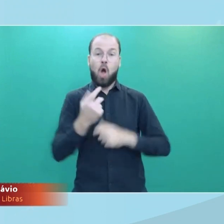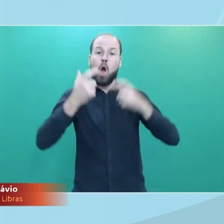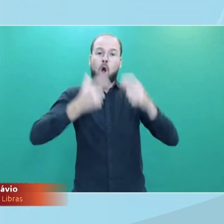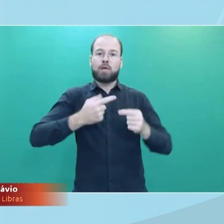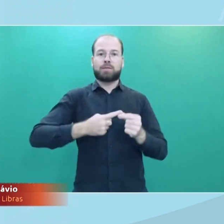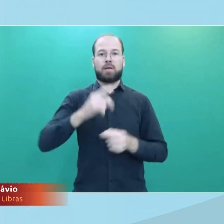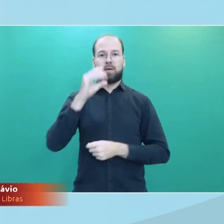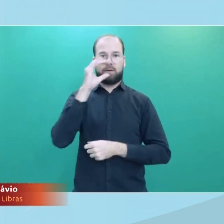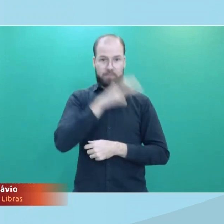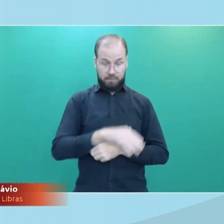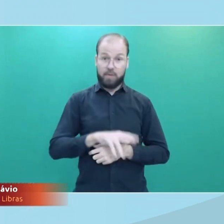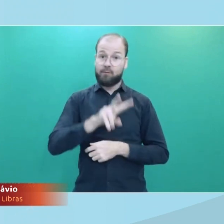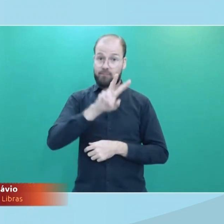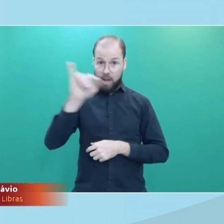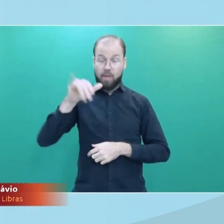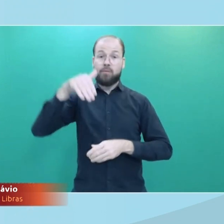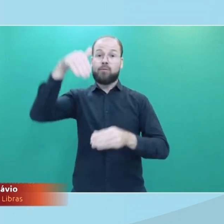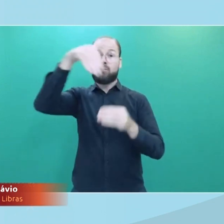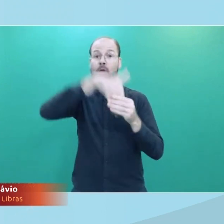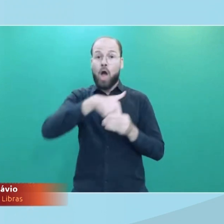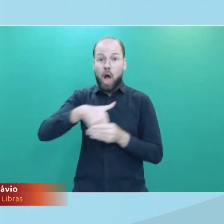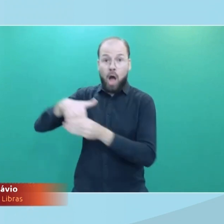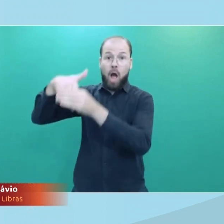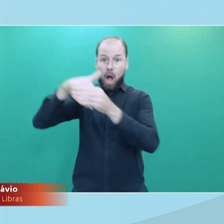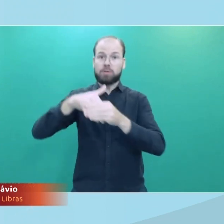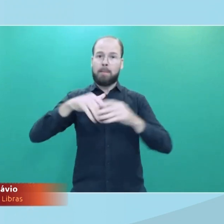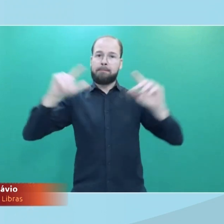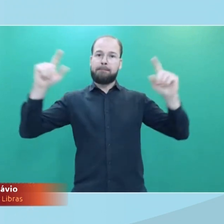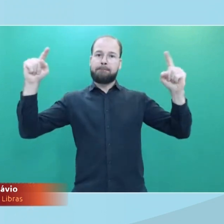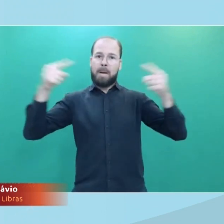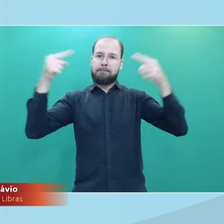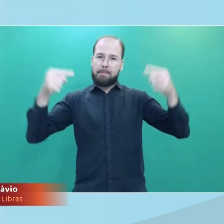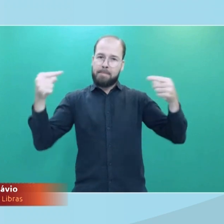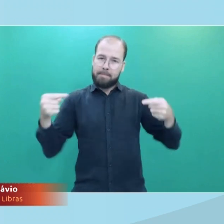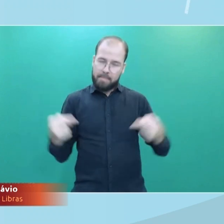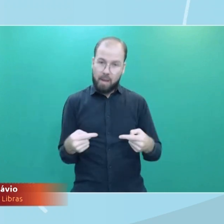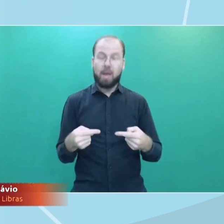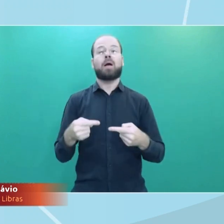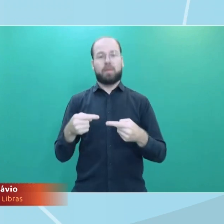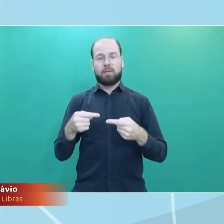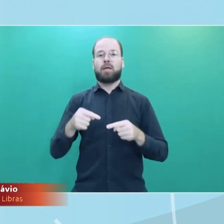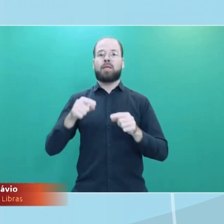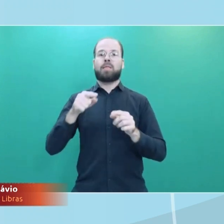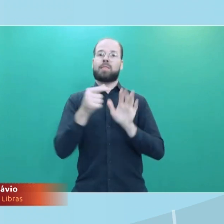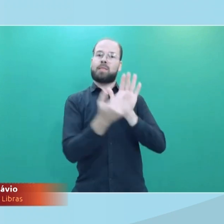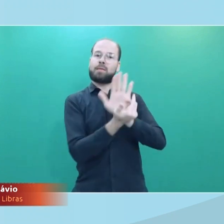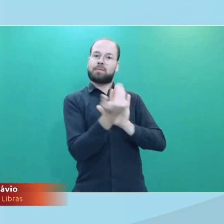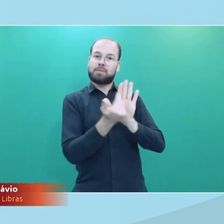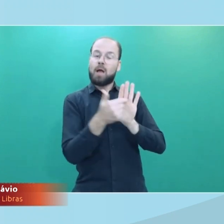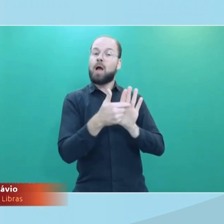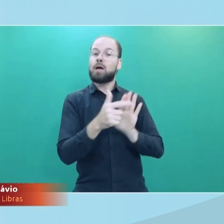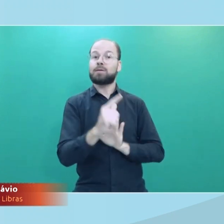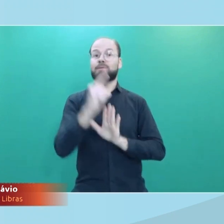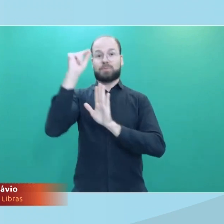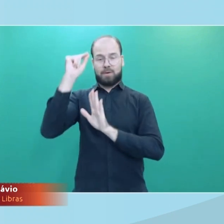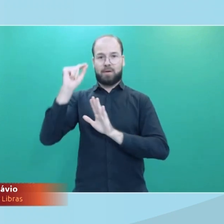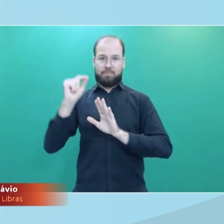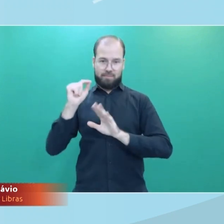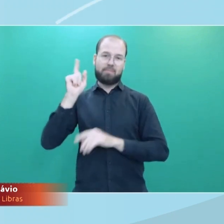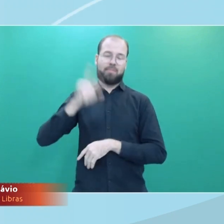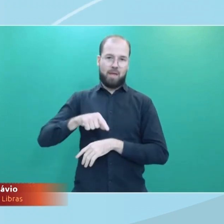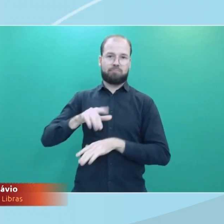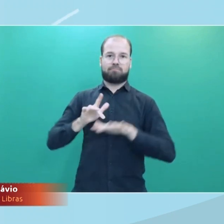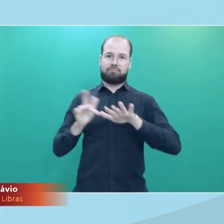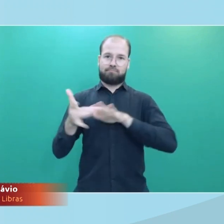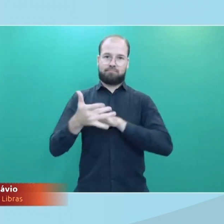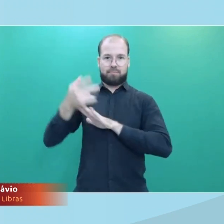votação popular entre os desenhos finalistas, por meio das redes sociais da Prefeitura e do Mutirama. Você pode enviar a sua